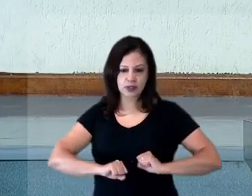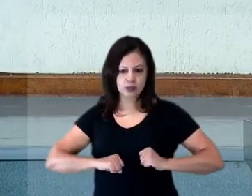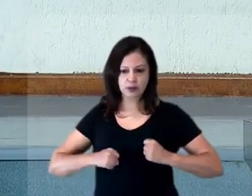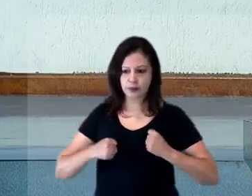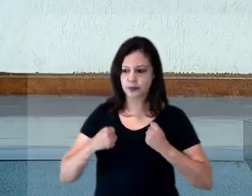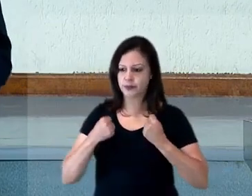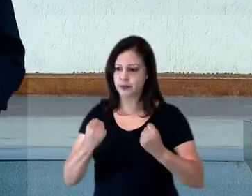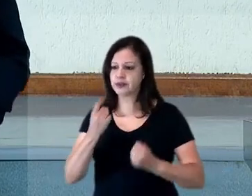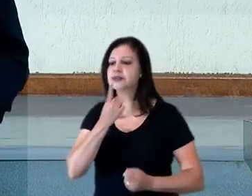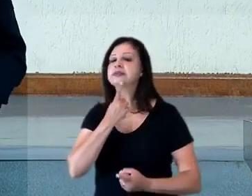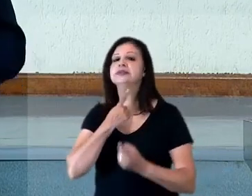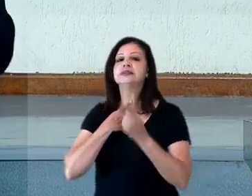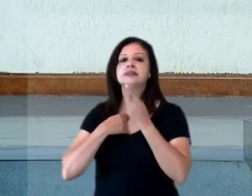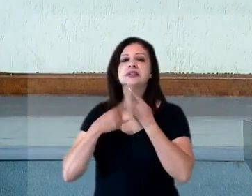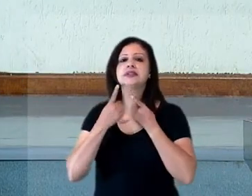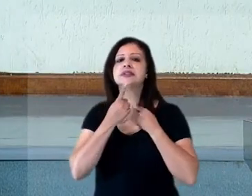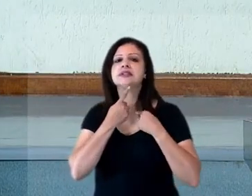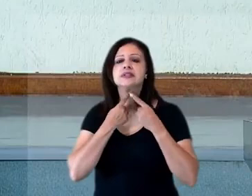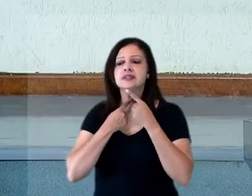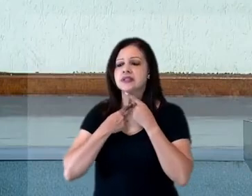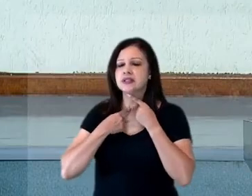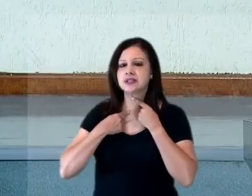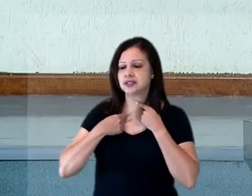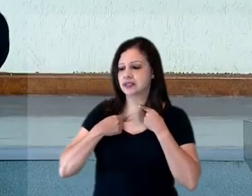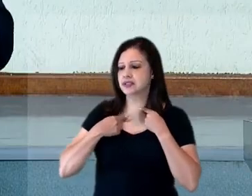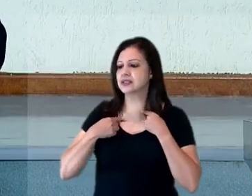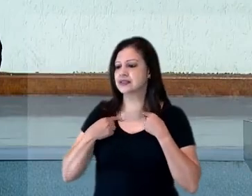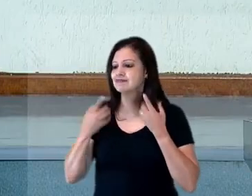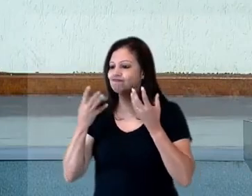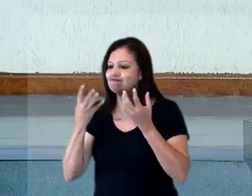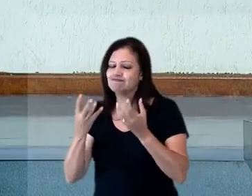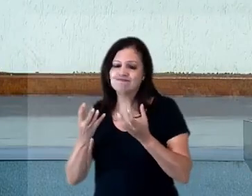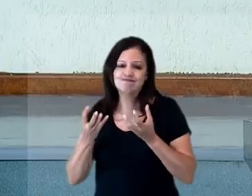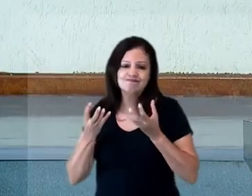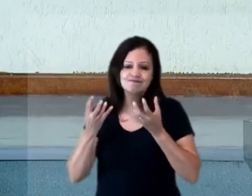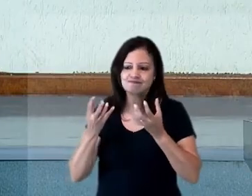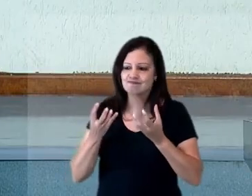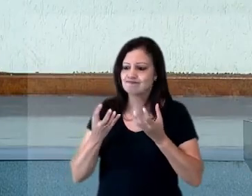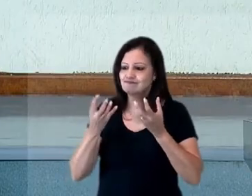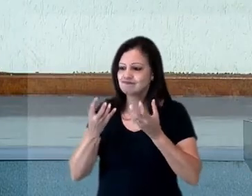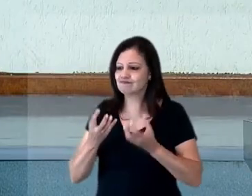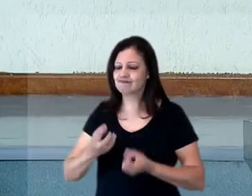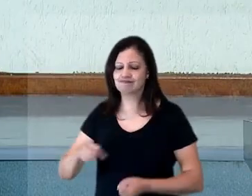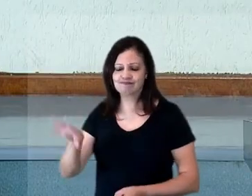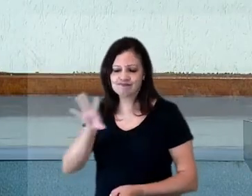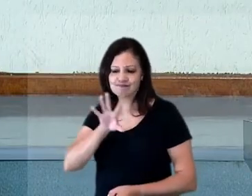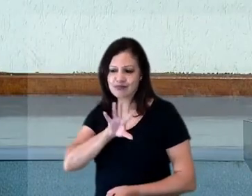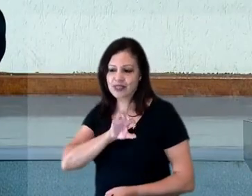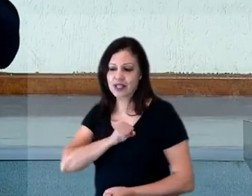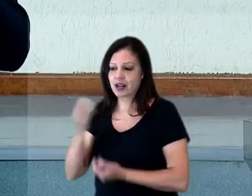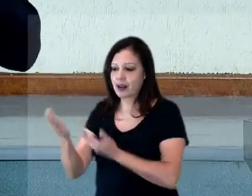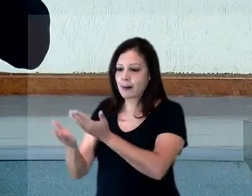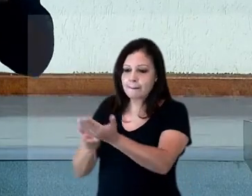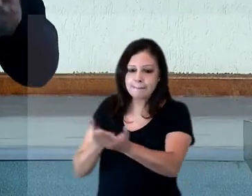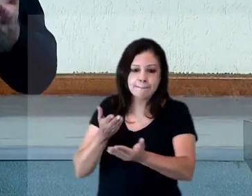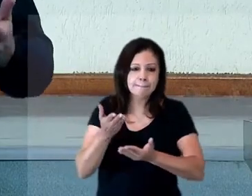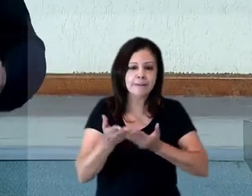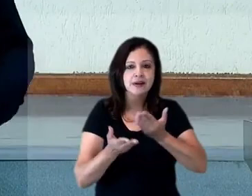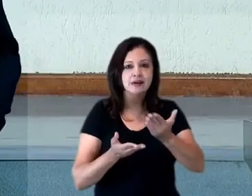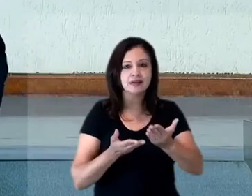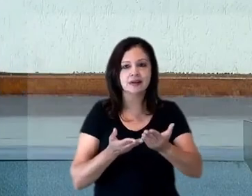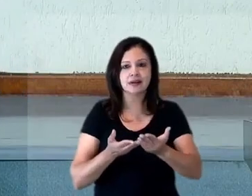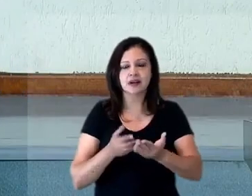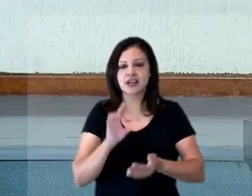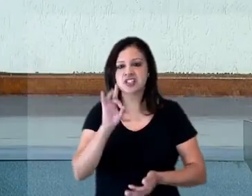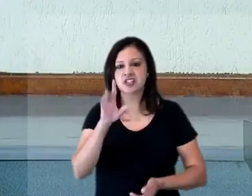pelo desejo. Desejar, querer, se dedicar na prática desse amor. Não é amar da boca para